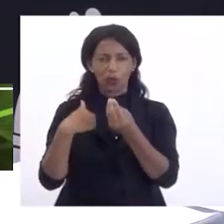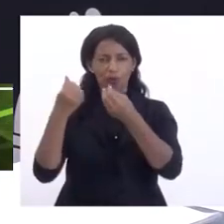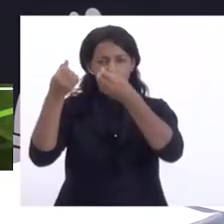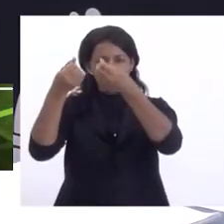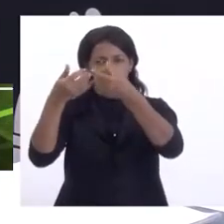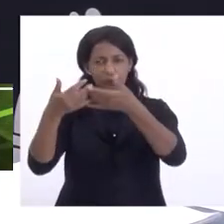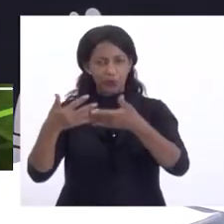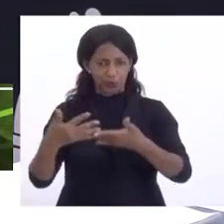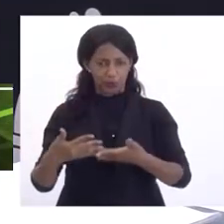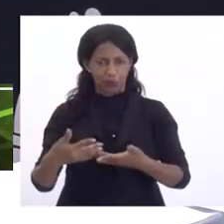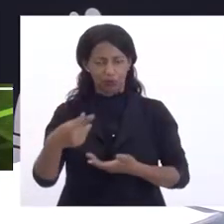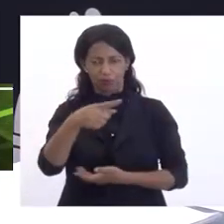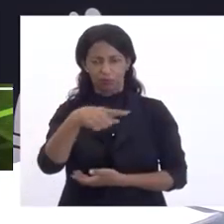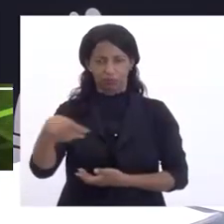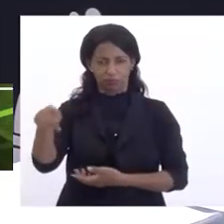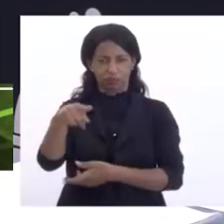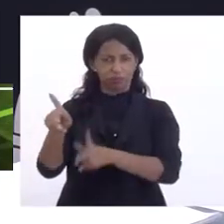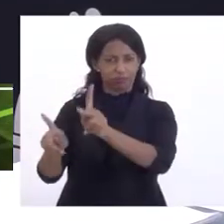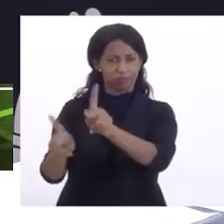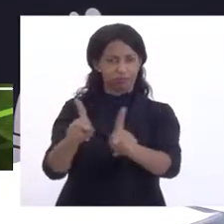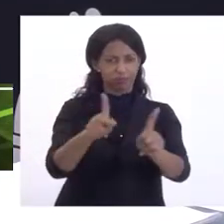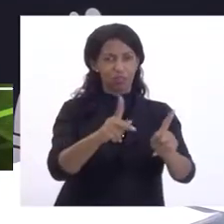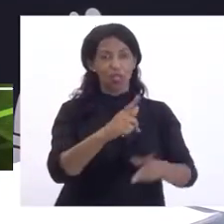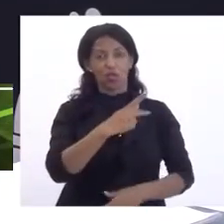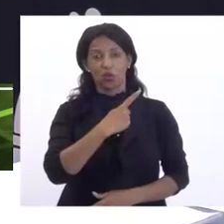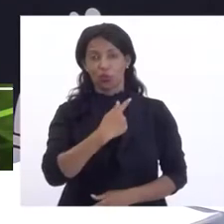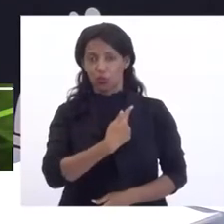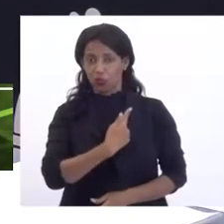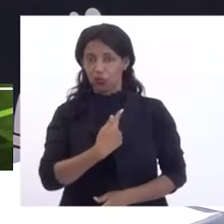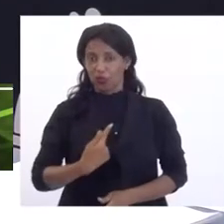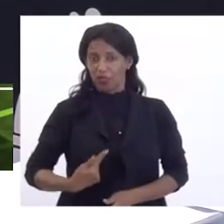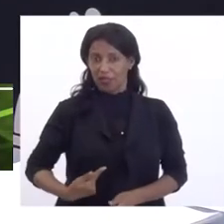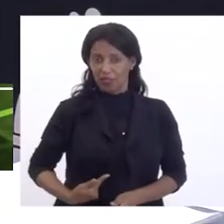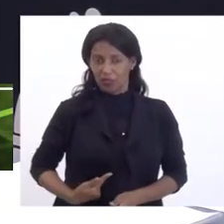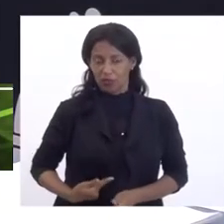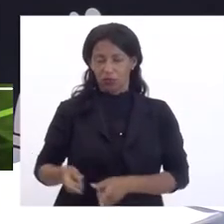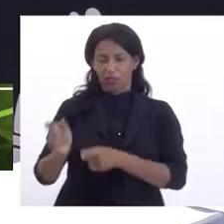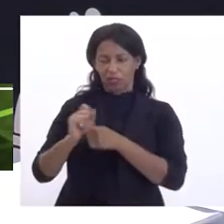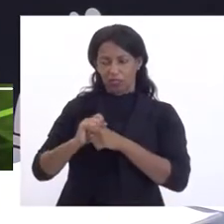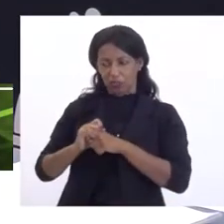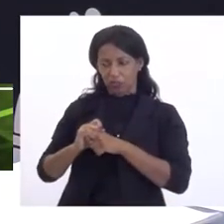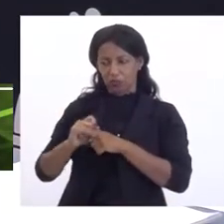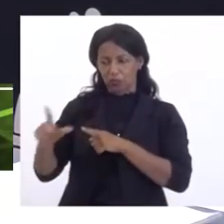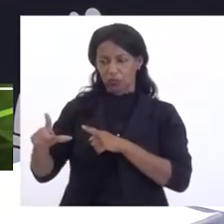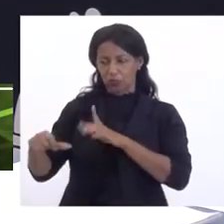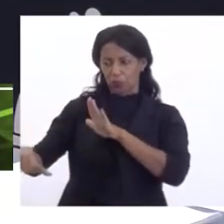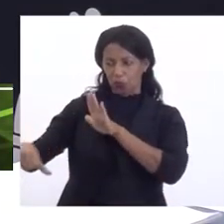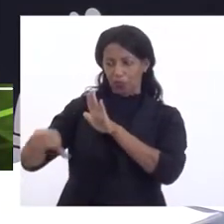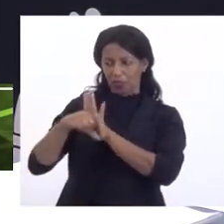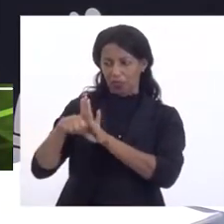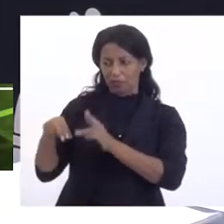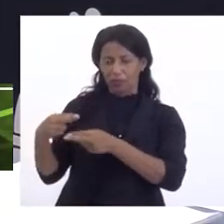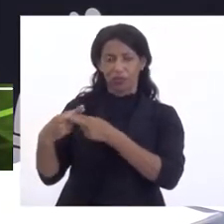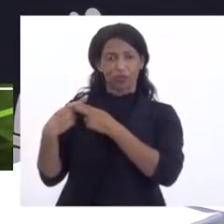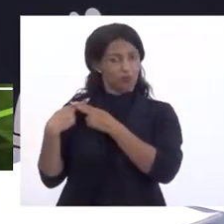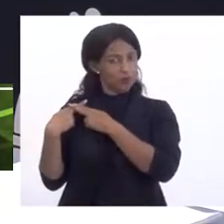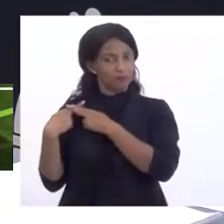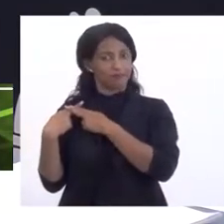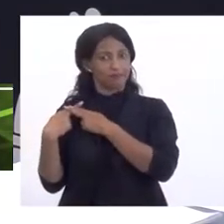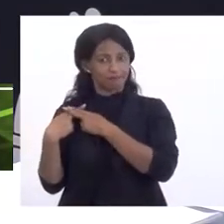à população que um governador é cassado por crime de